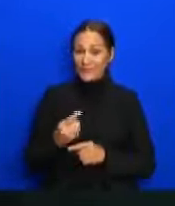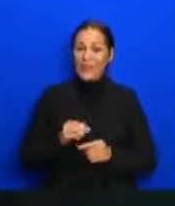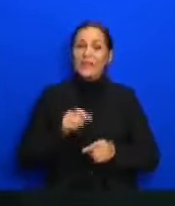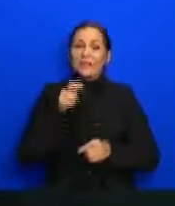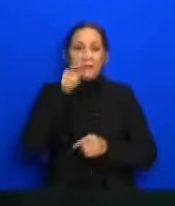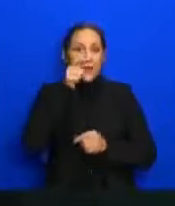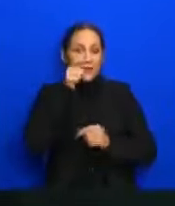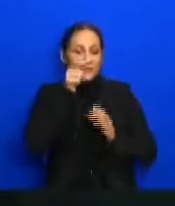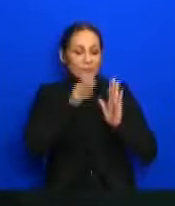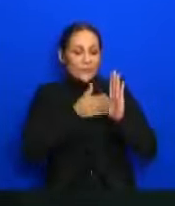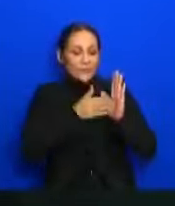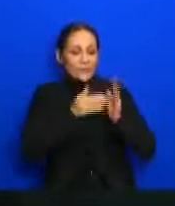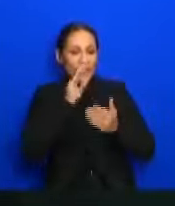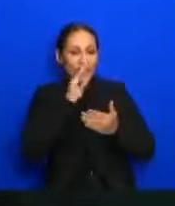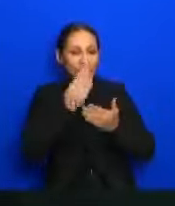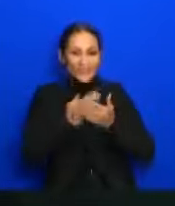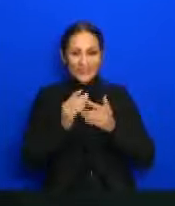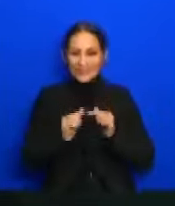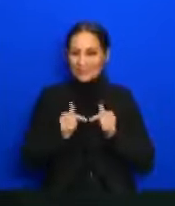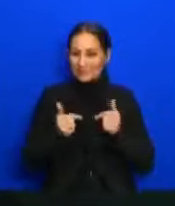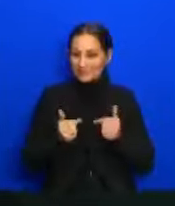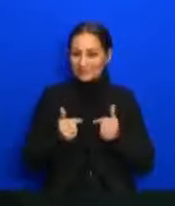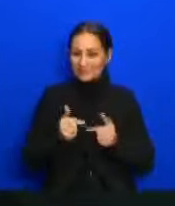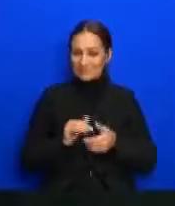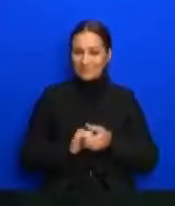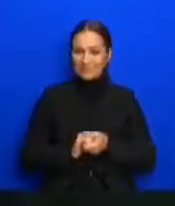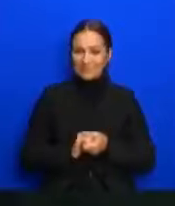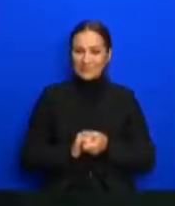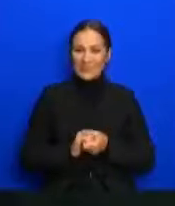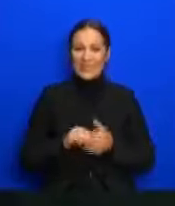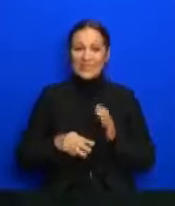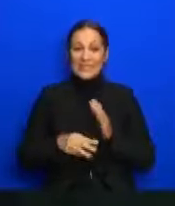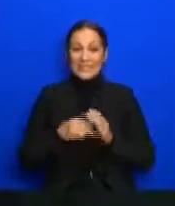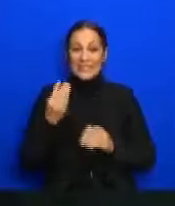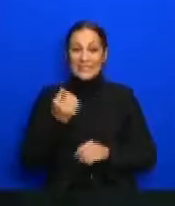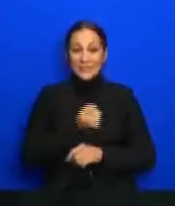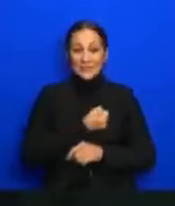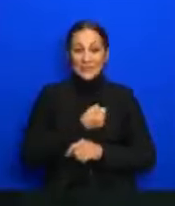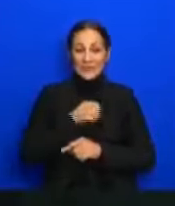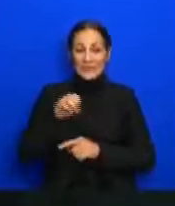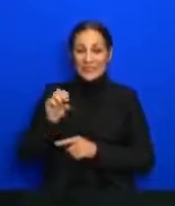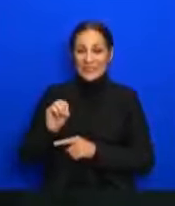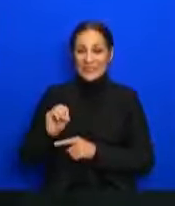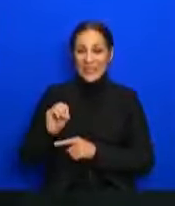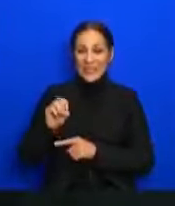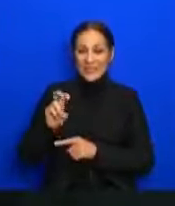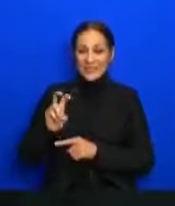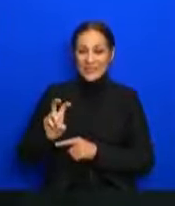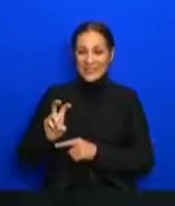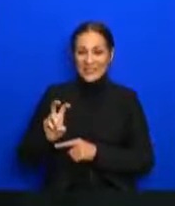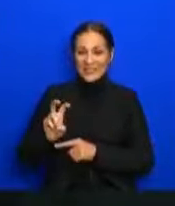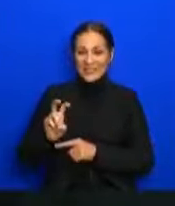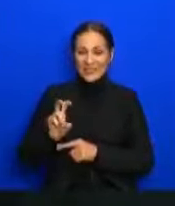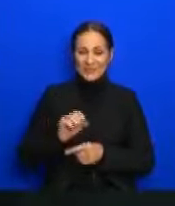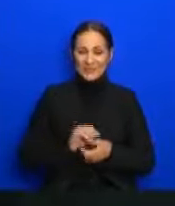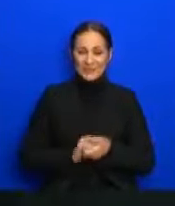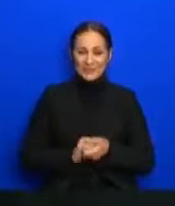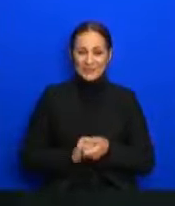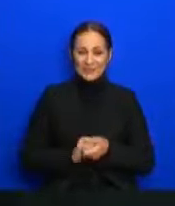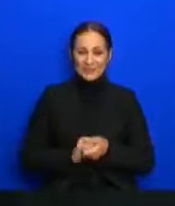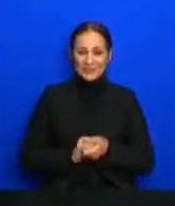Vai conferindo a sua aposta e acreditando na sorte. Terceiro número, 05.